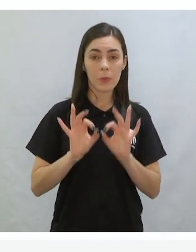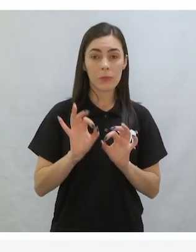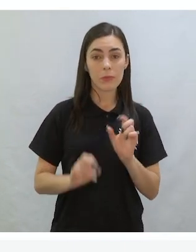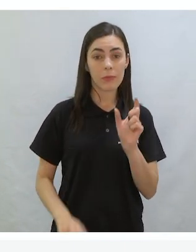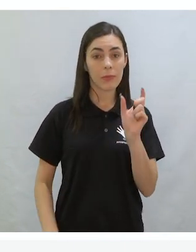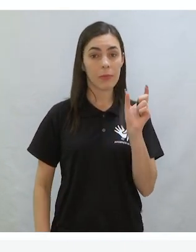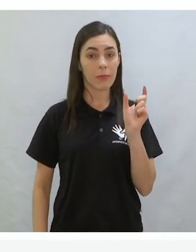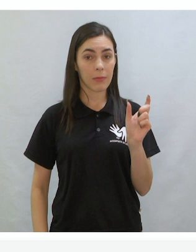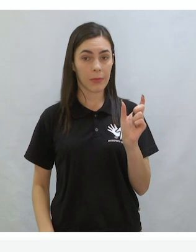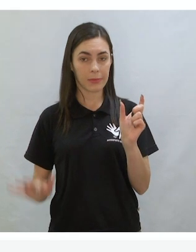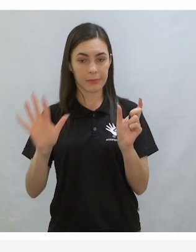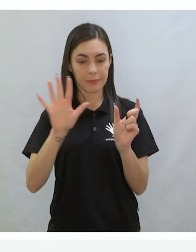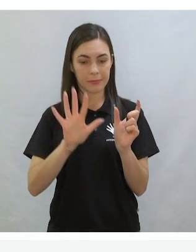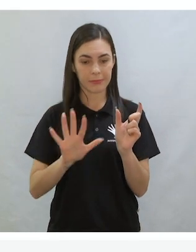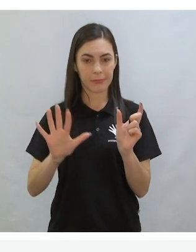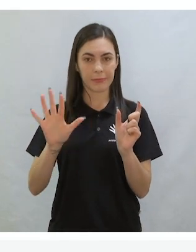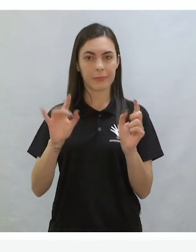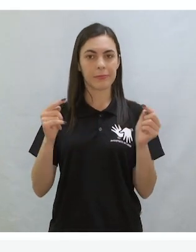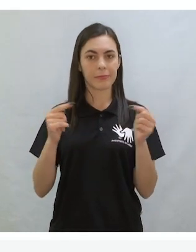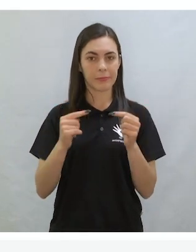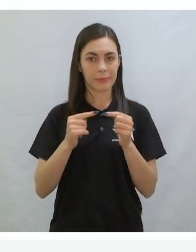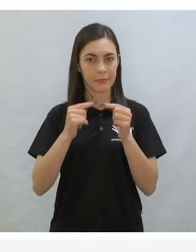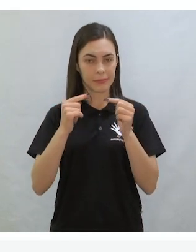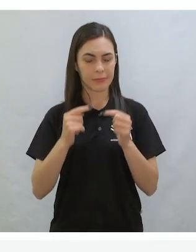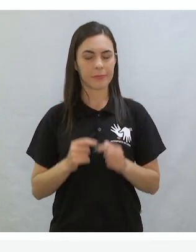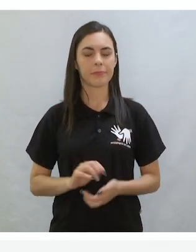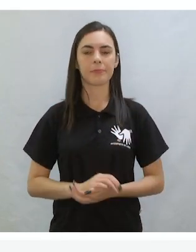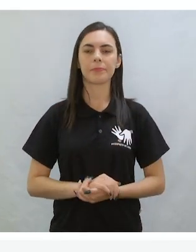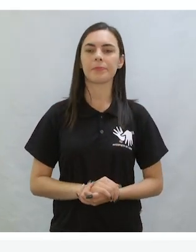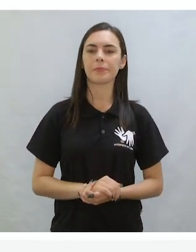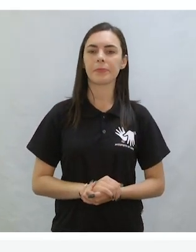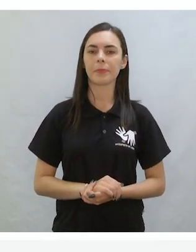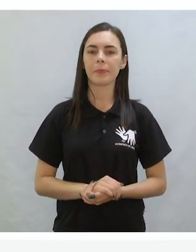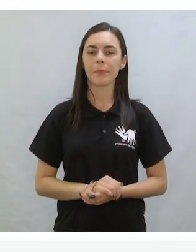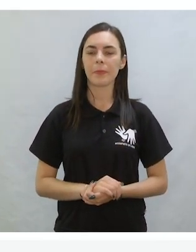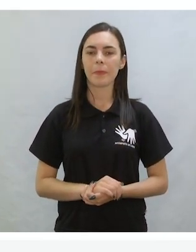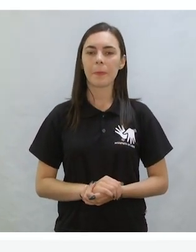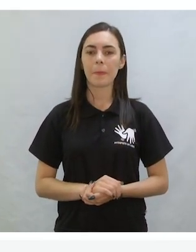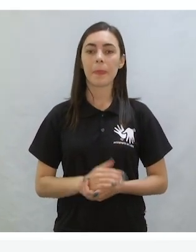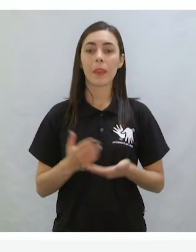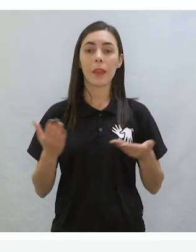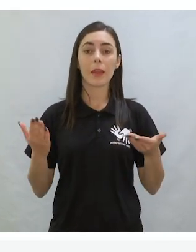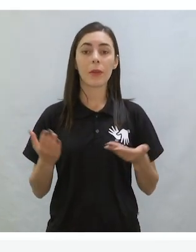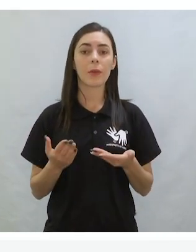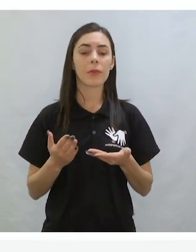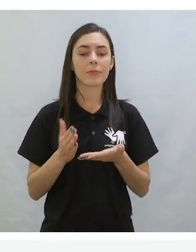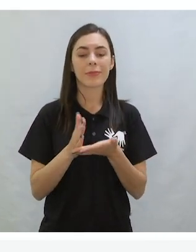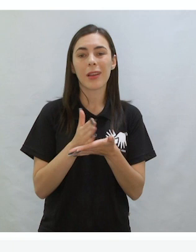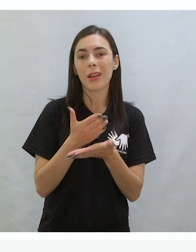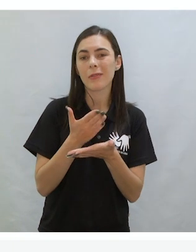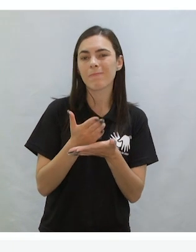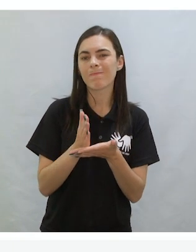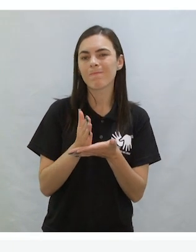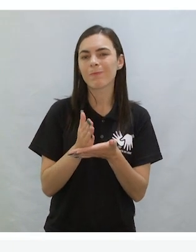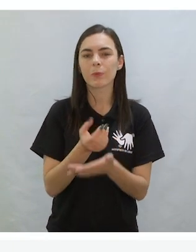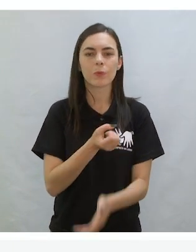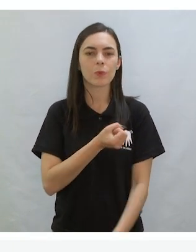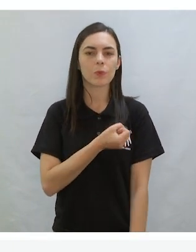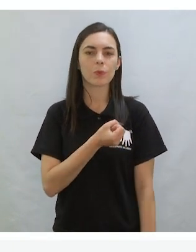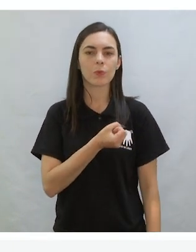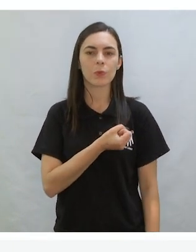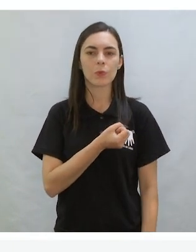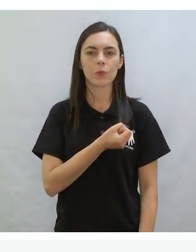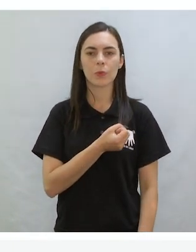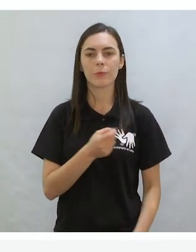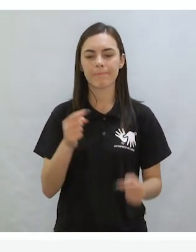a palavra desta imagem. Então, nós vamos pegar... somente alguns números